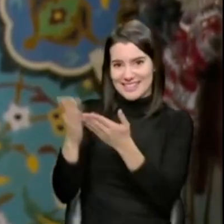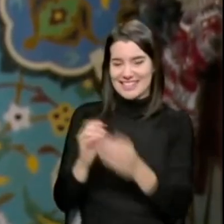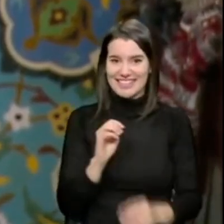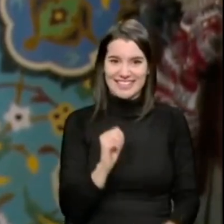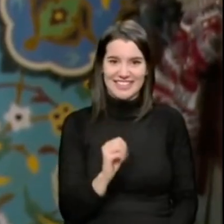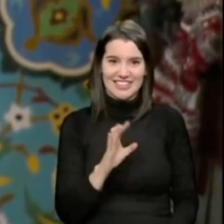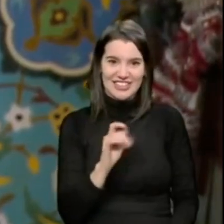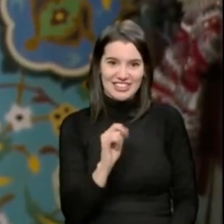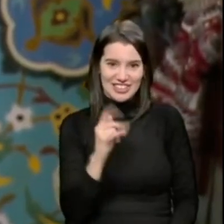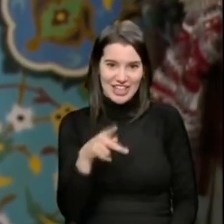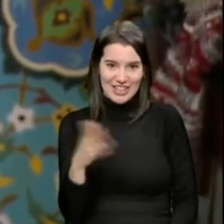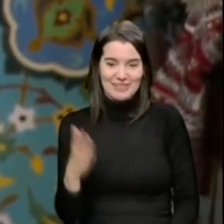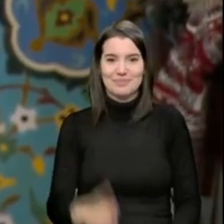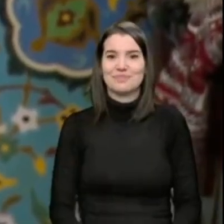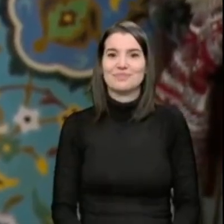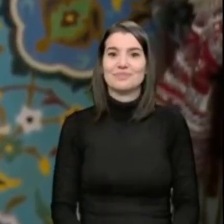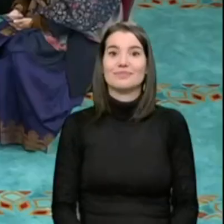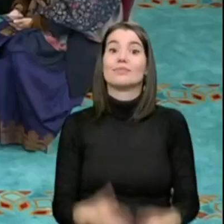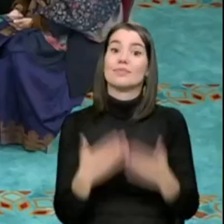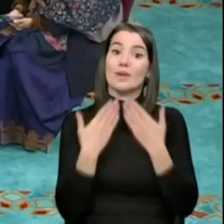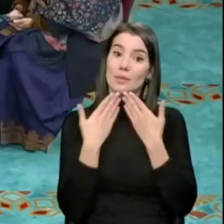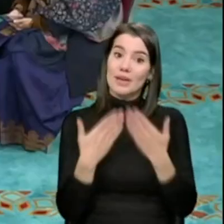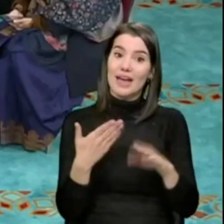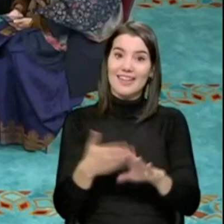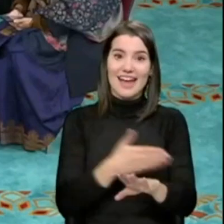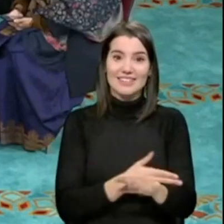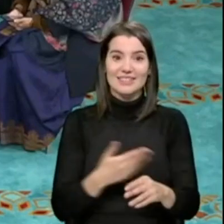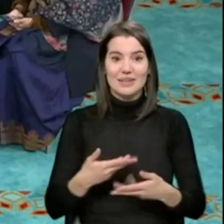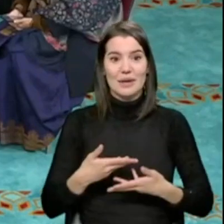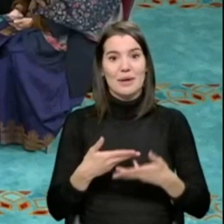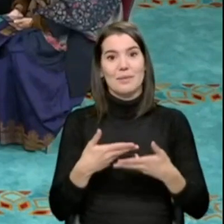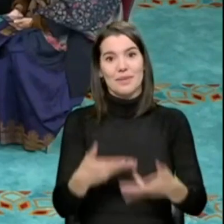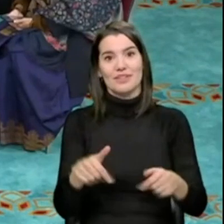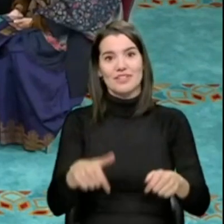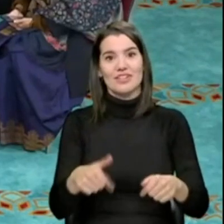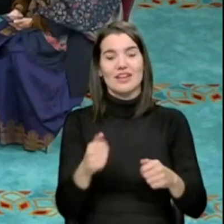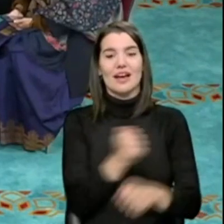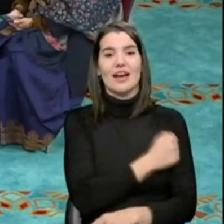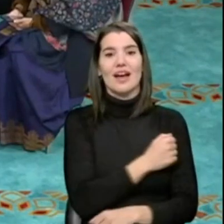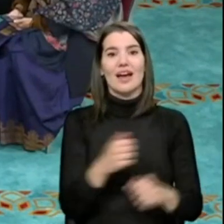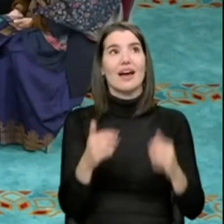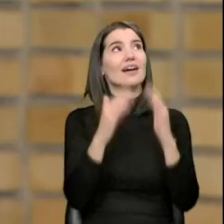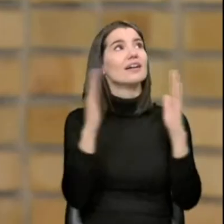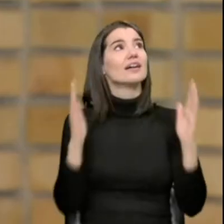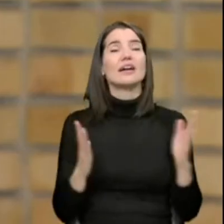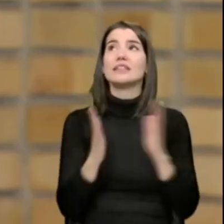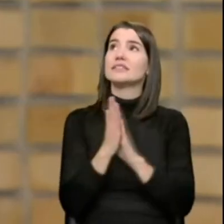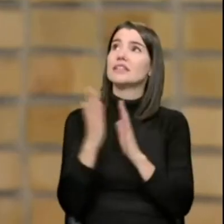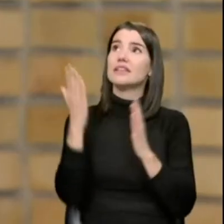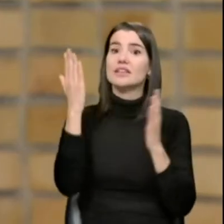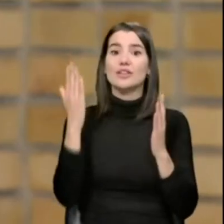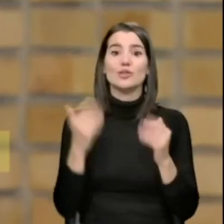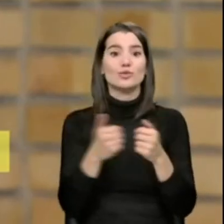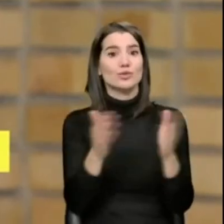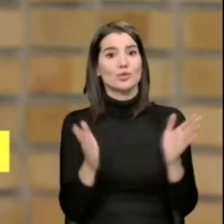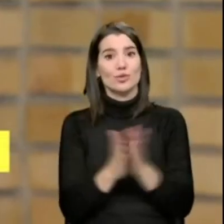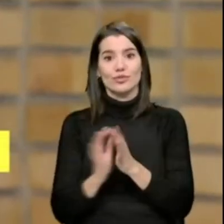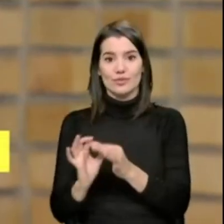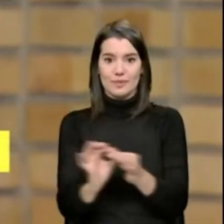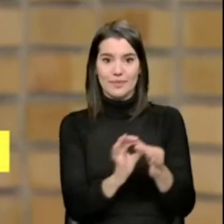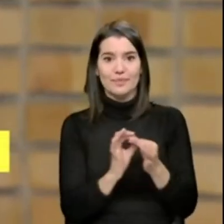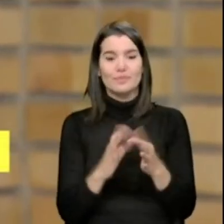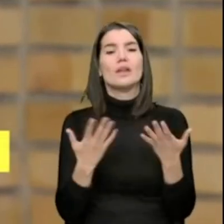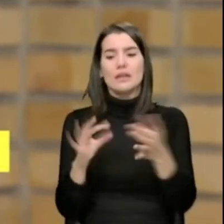Muito obrigado. Antes de mais, sejam bem-vindos à nossa Casa de Deus, a Casa de Todos. O que nos une, basicamente, é